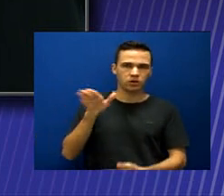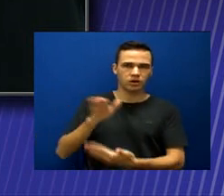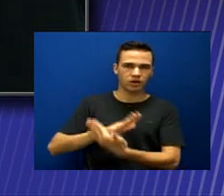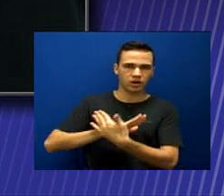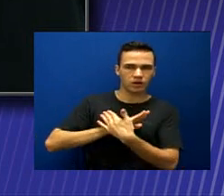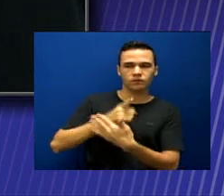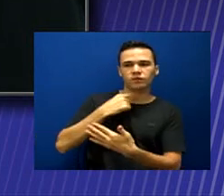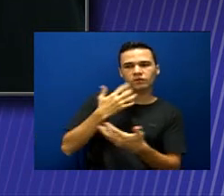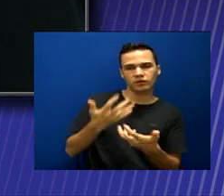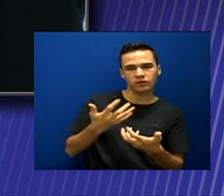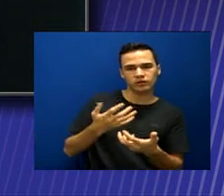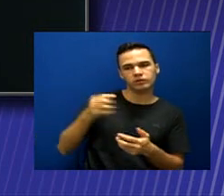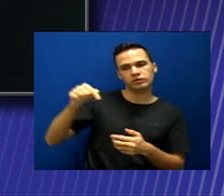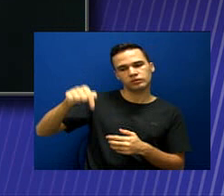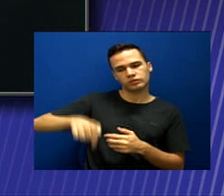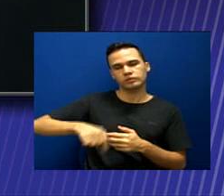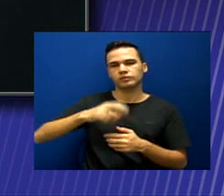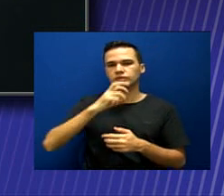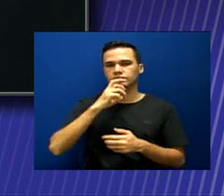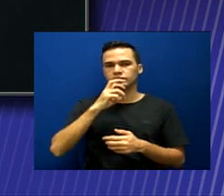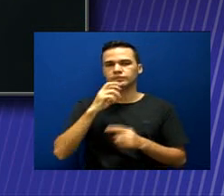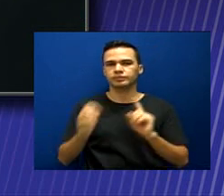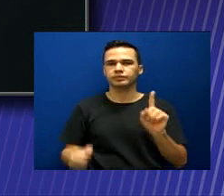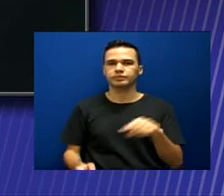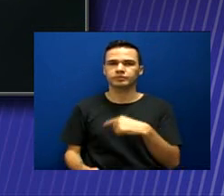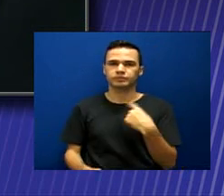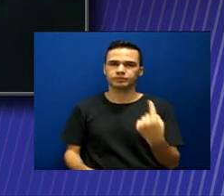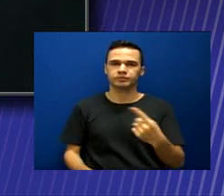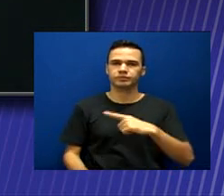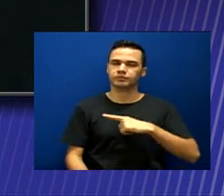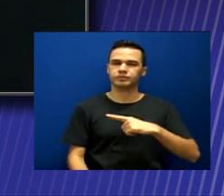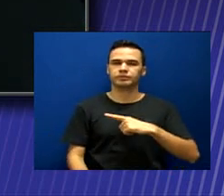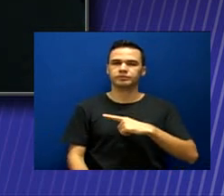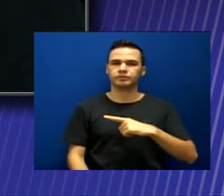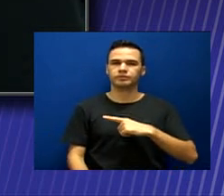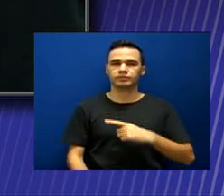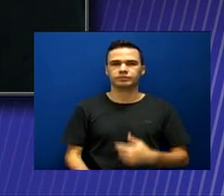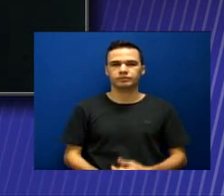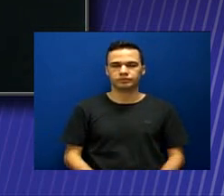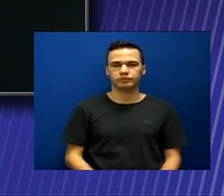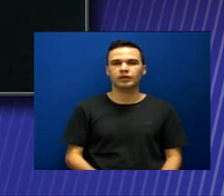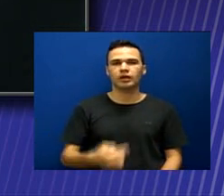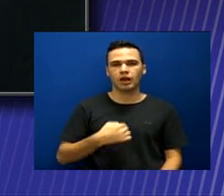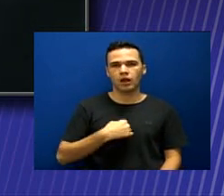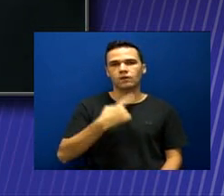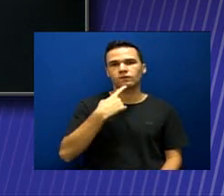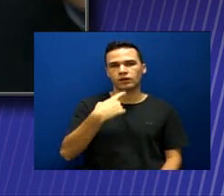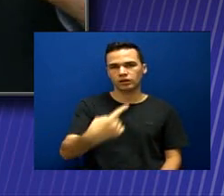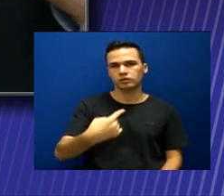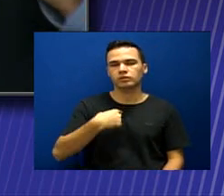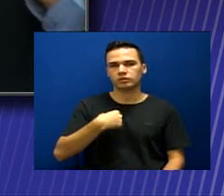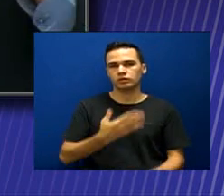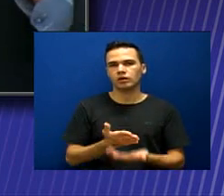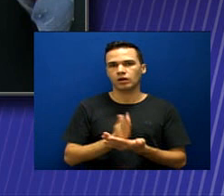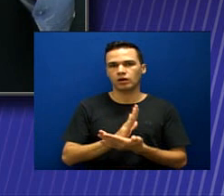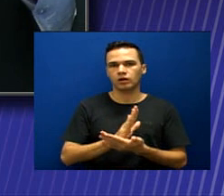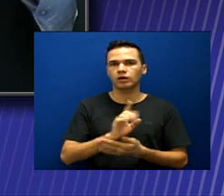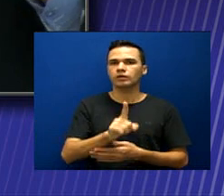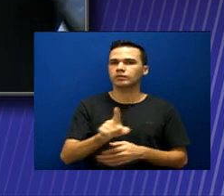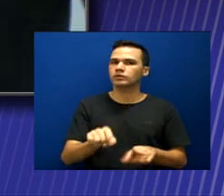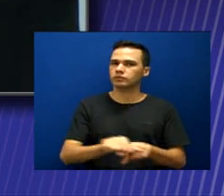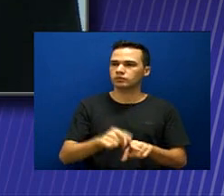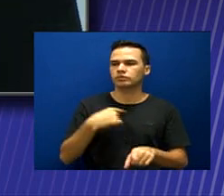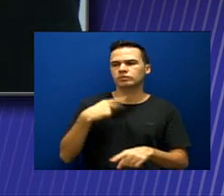bem intencionados com a região de Sorocaba. E nós temos. Com toda certeza vai vir. Lipe, então, eu voto favorável, mas serei também